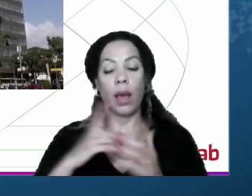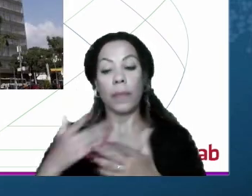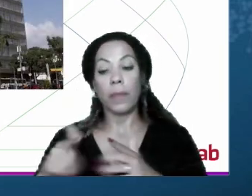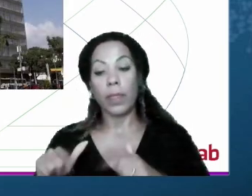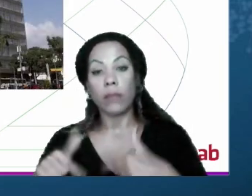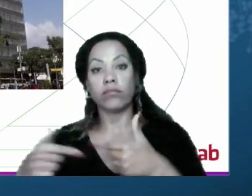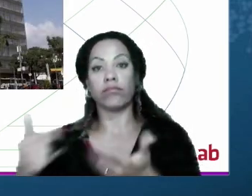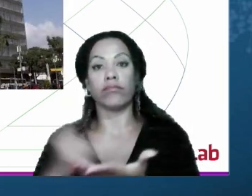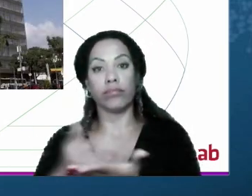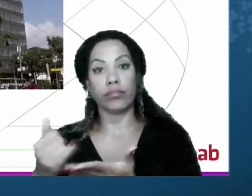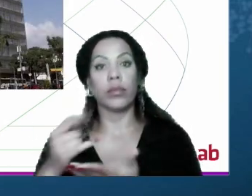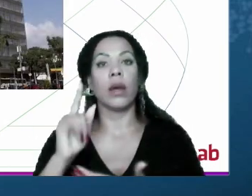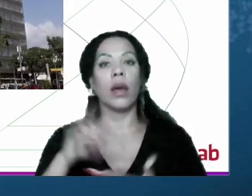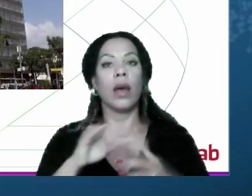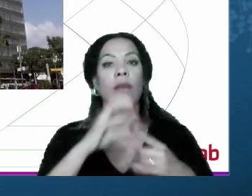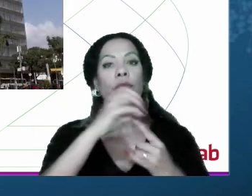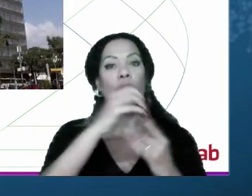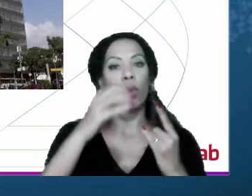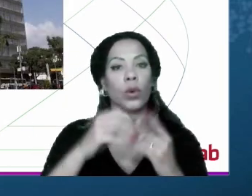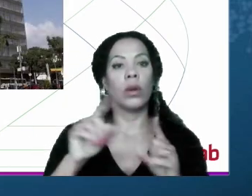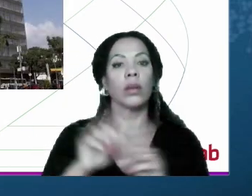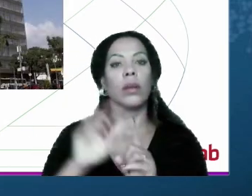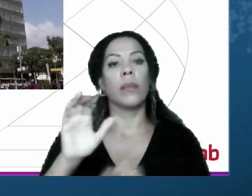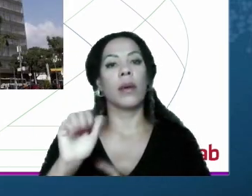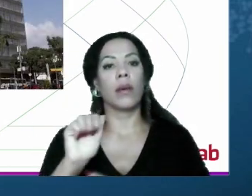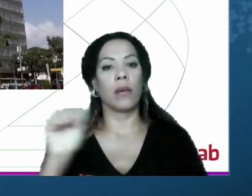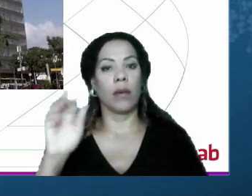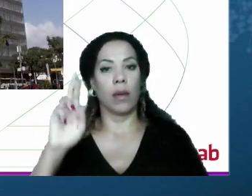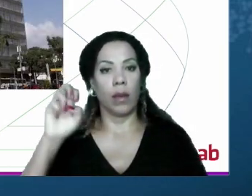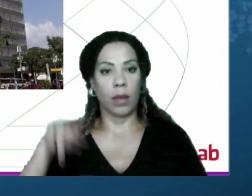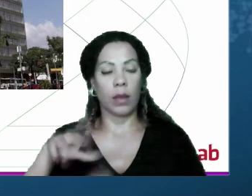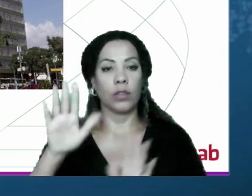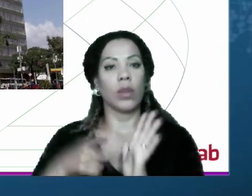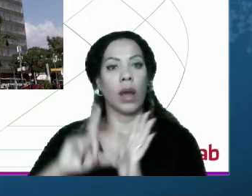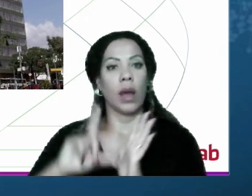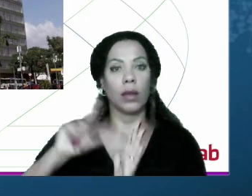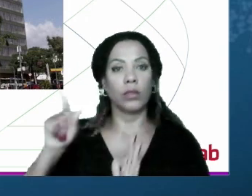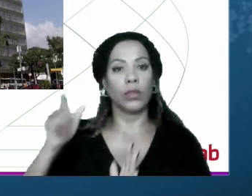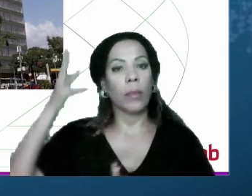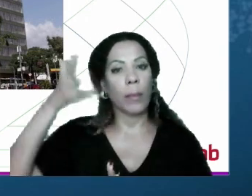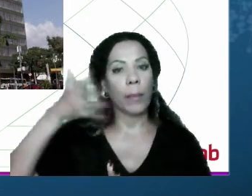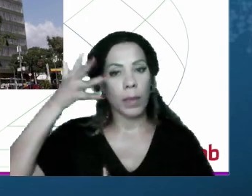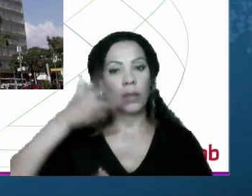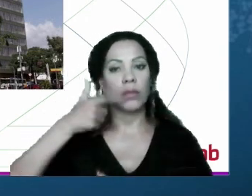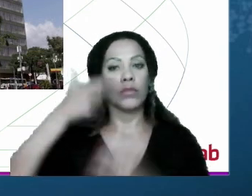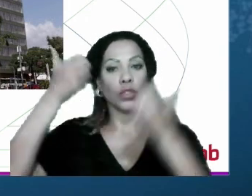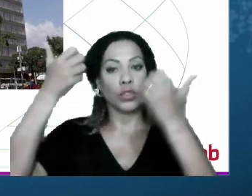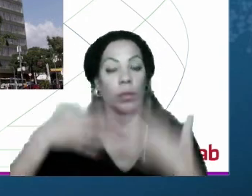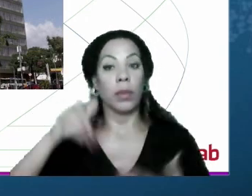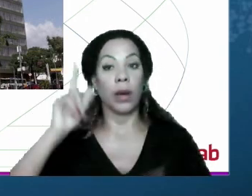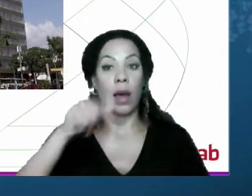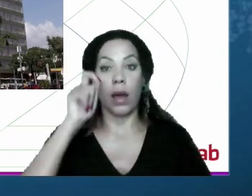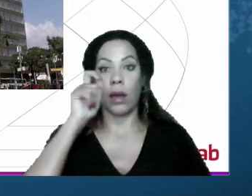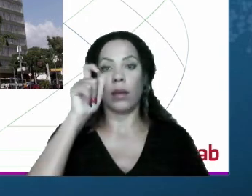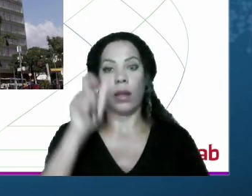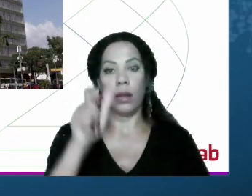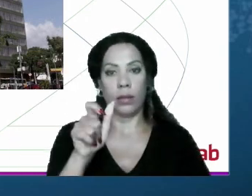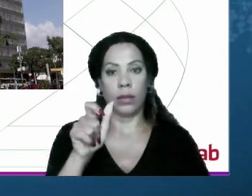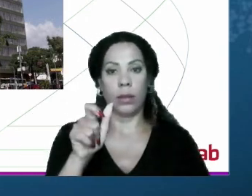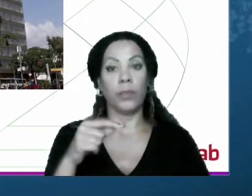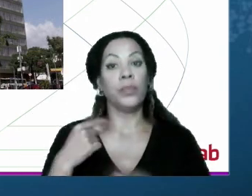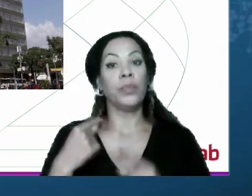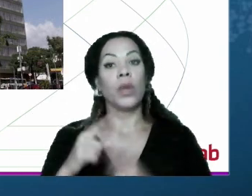e a Karen Cross, que foi mencionado pelo palestrante anterior, é muito interessante, porque